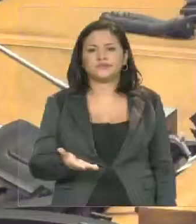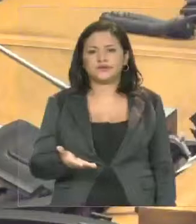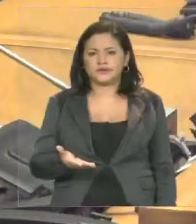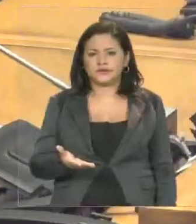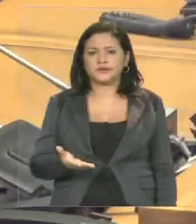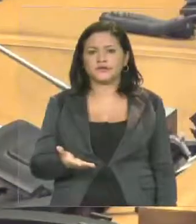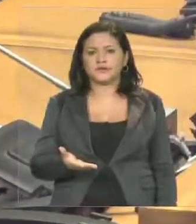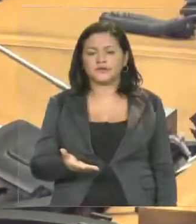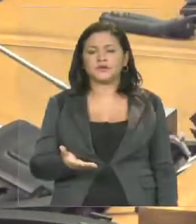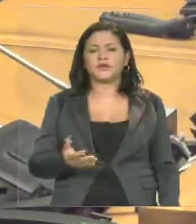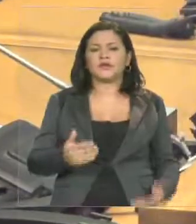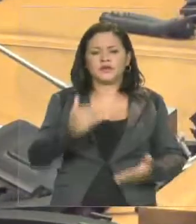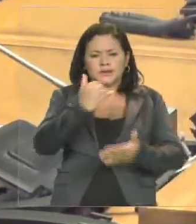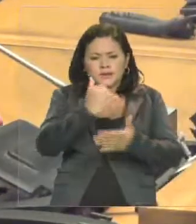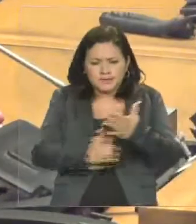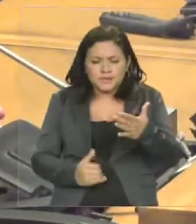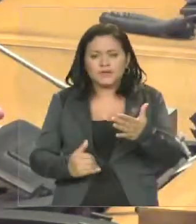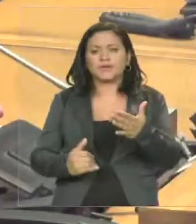da educação.